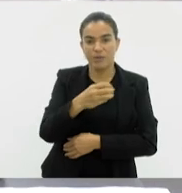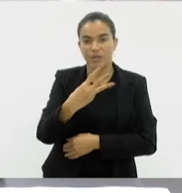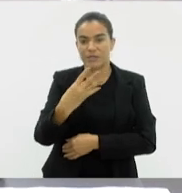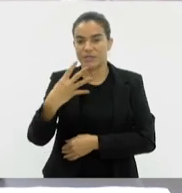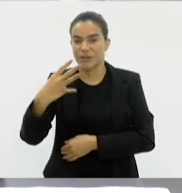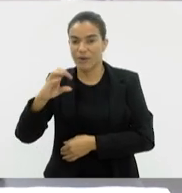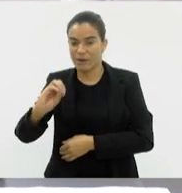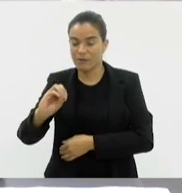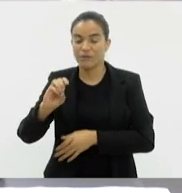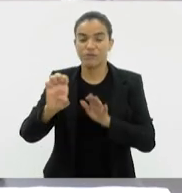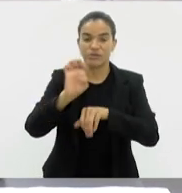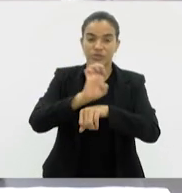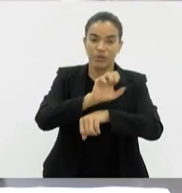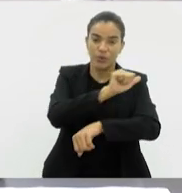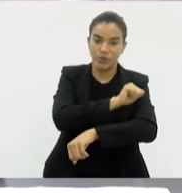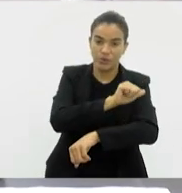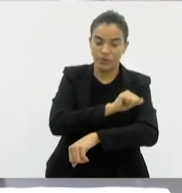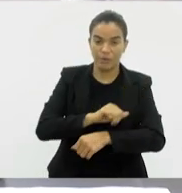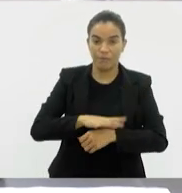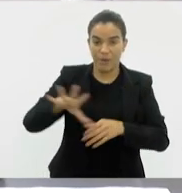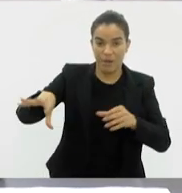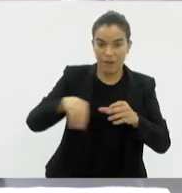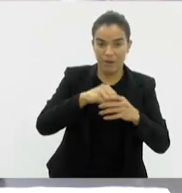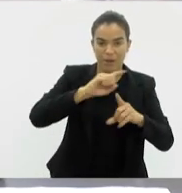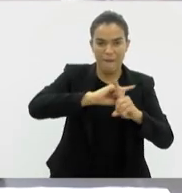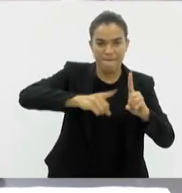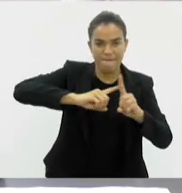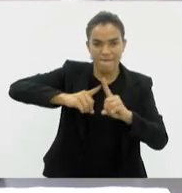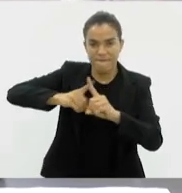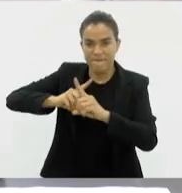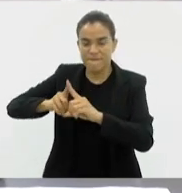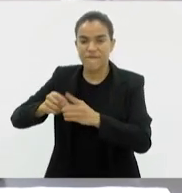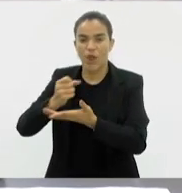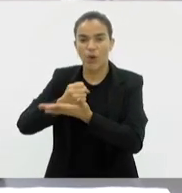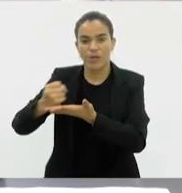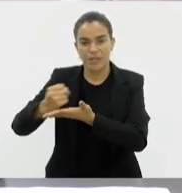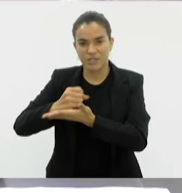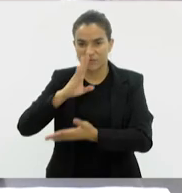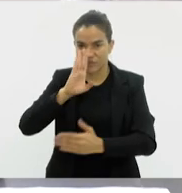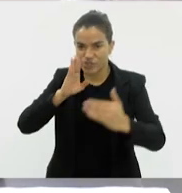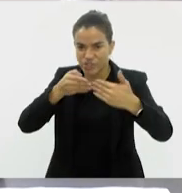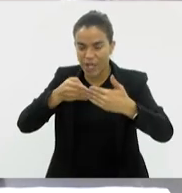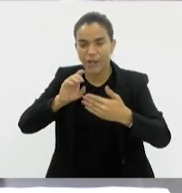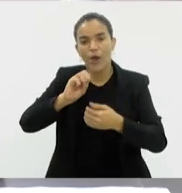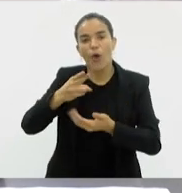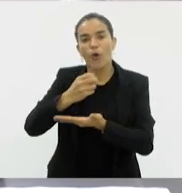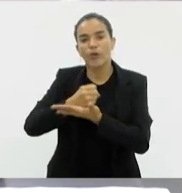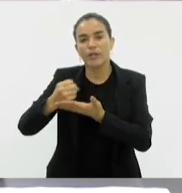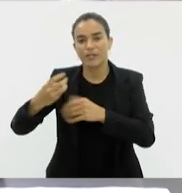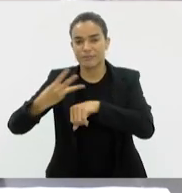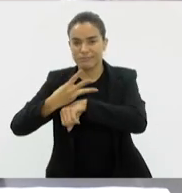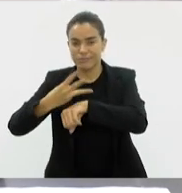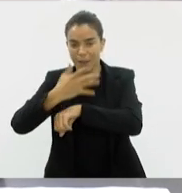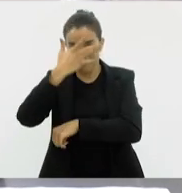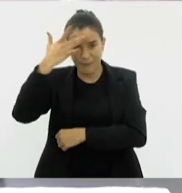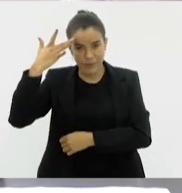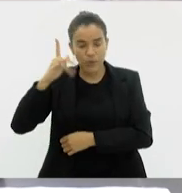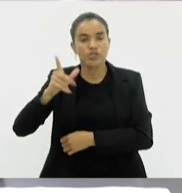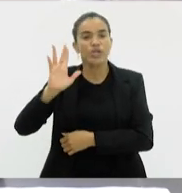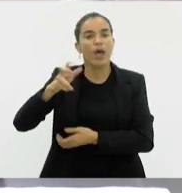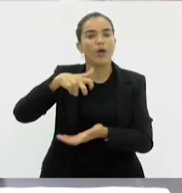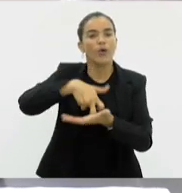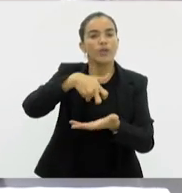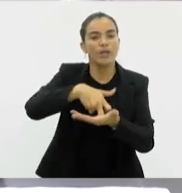11.340, no âmbito do Estado do Rio de Janeiro, para incluir a vedação de nomeação pela administração pública direta e indireta do Estado do Rio de Janeiro de pessoas condenadas